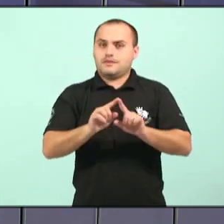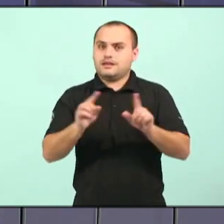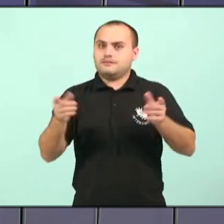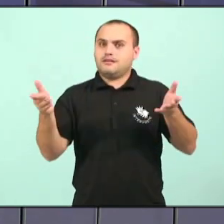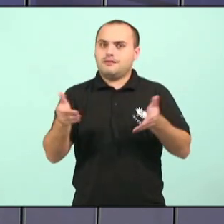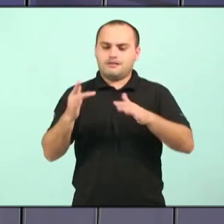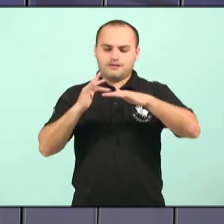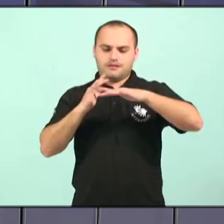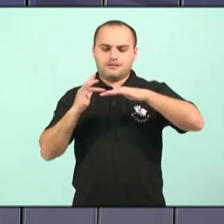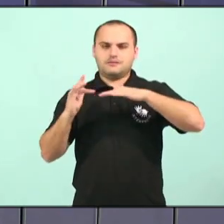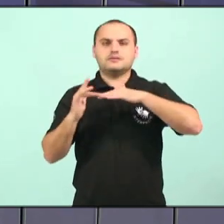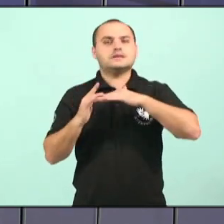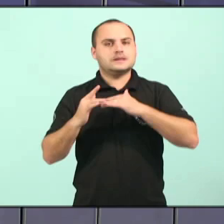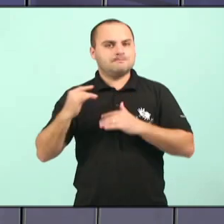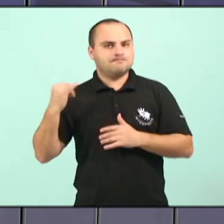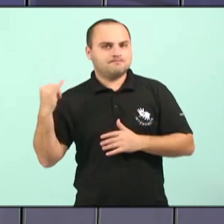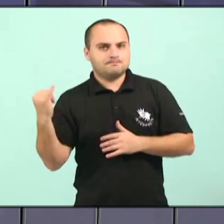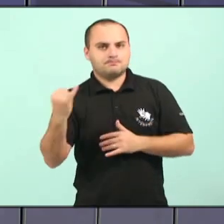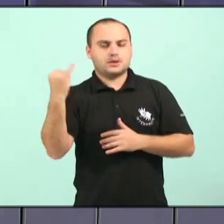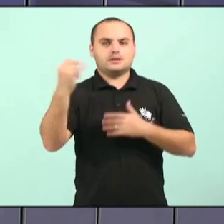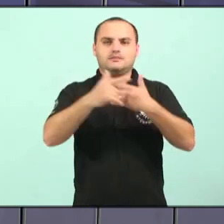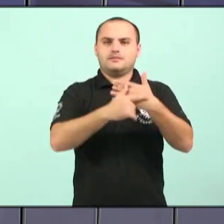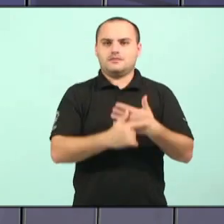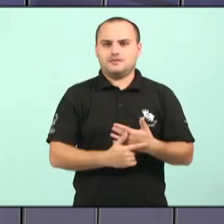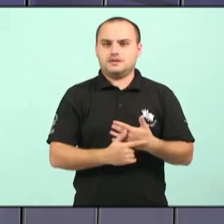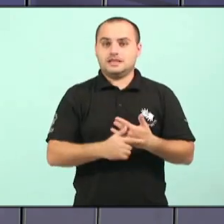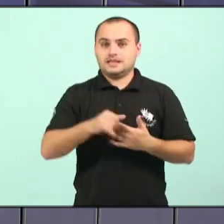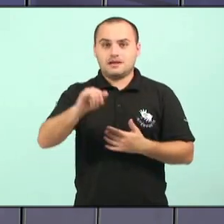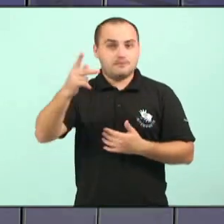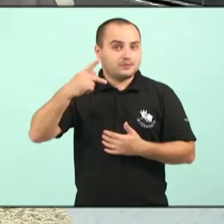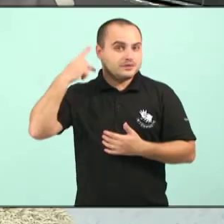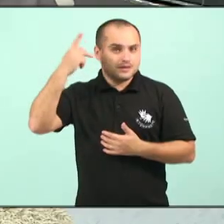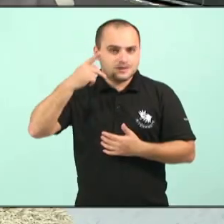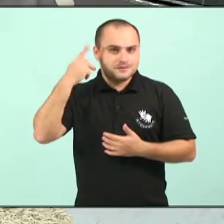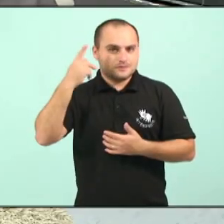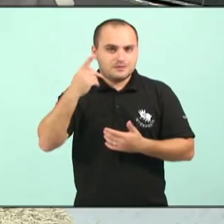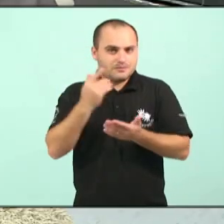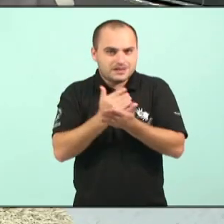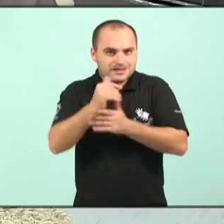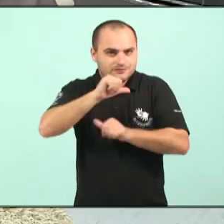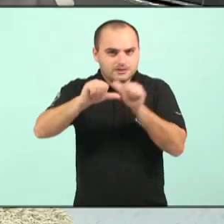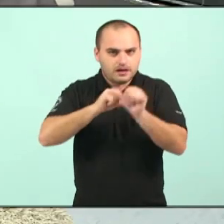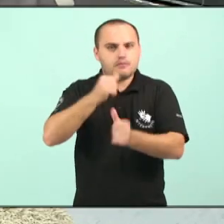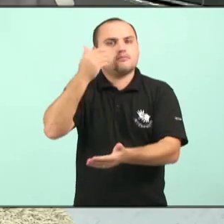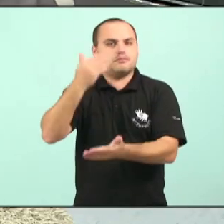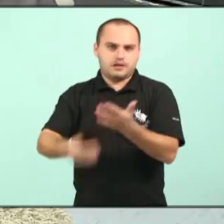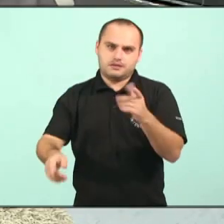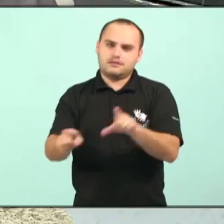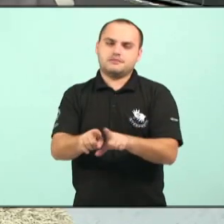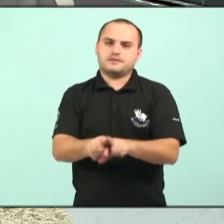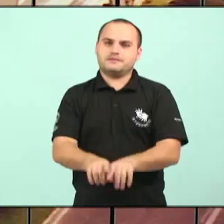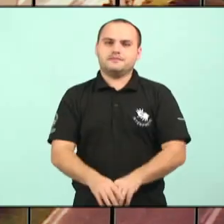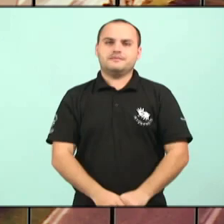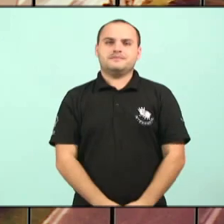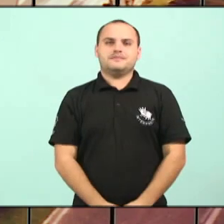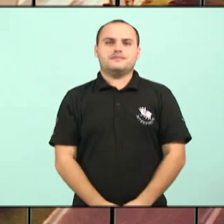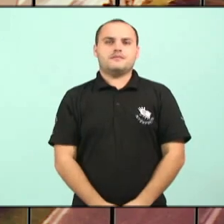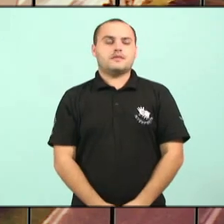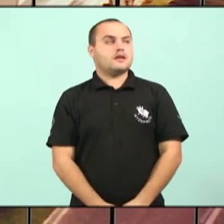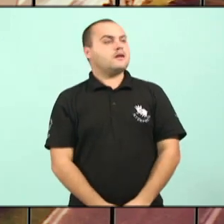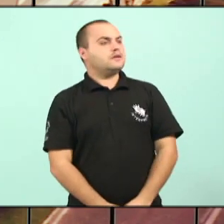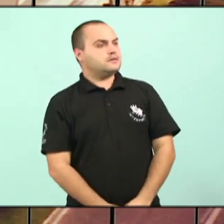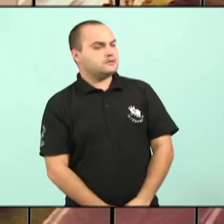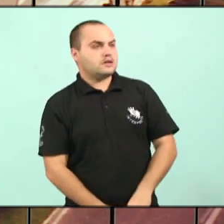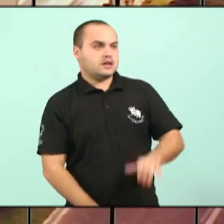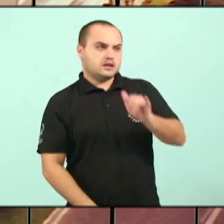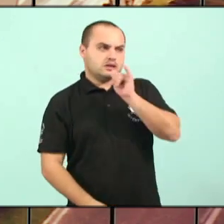um papel relevante e os políticos que não se atentarem a isso vão ficar para trás. É a questão, por exemplo, tem o grupo e